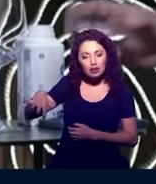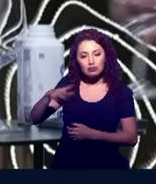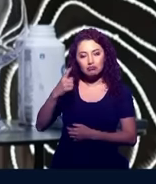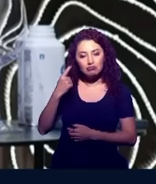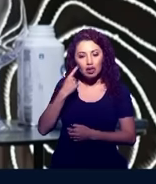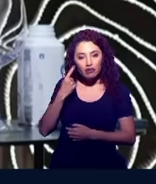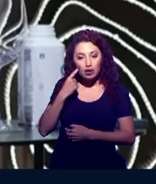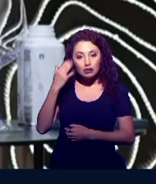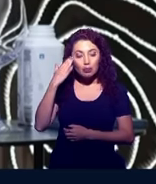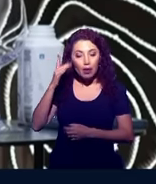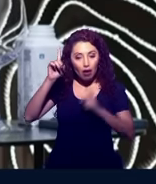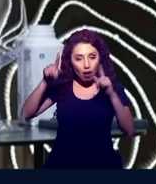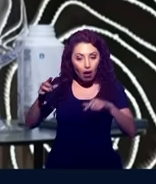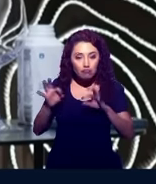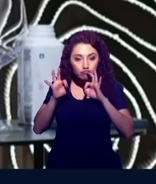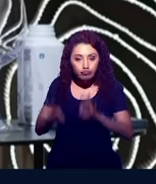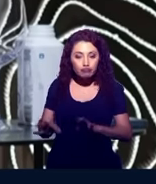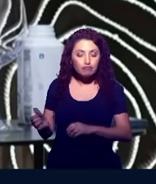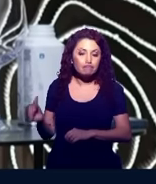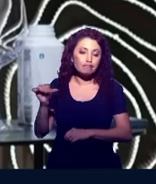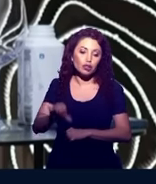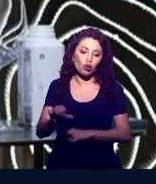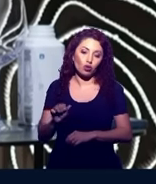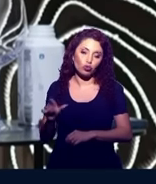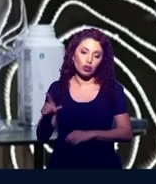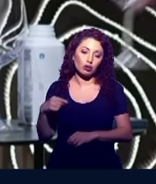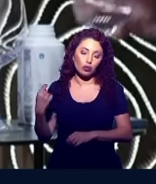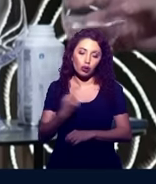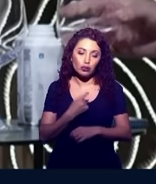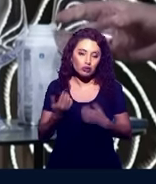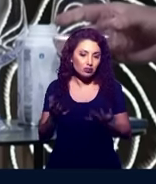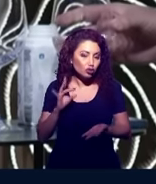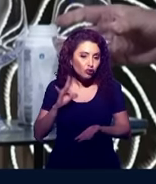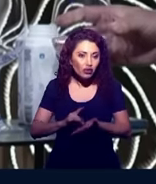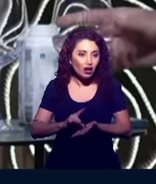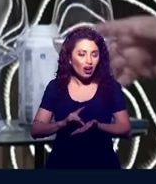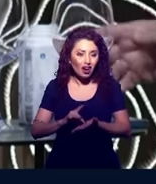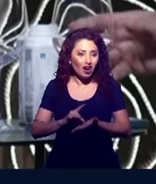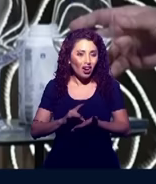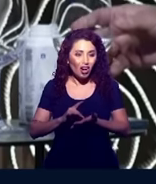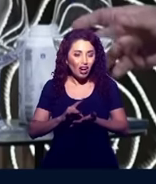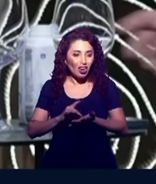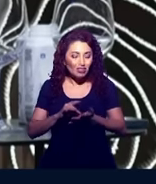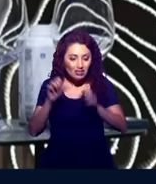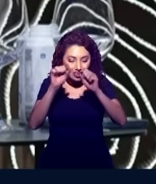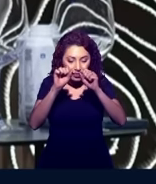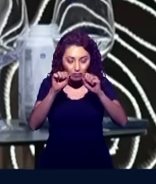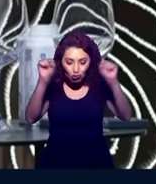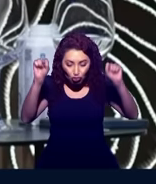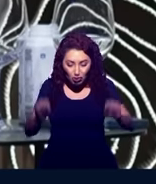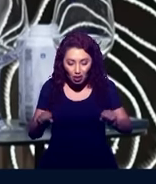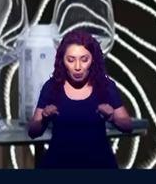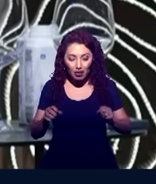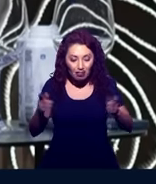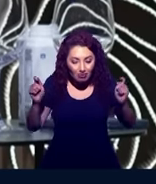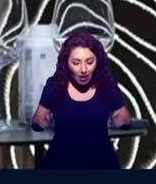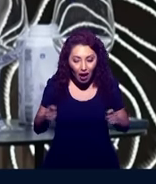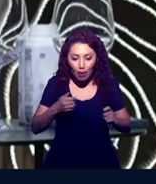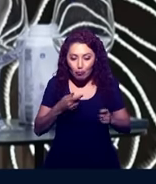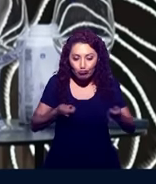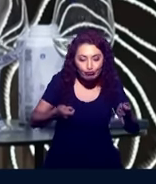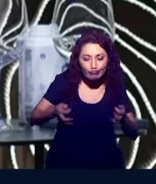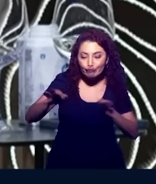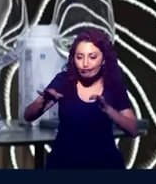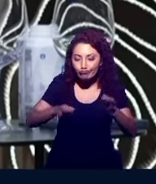piores do que o nosso e de fato o nosso sistema é ingovernável é caótico então se você olhar a